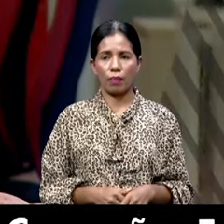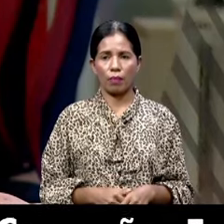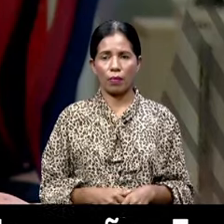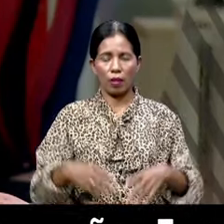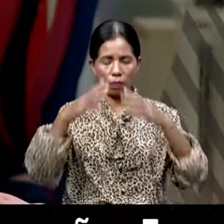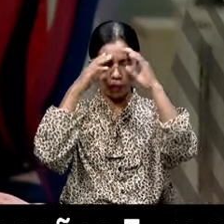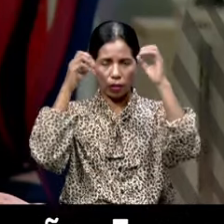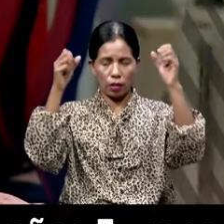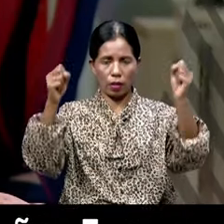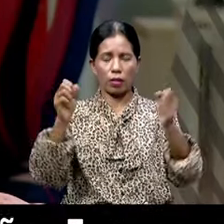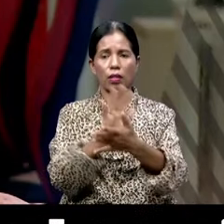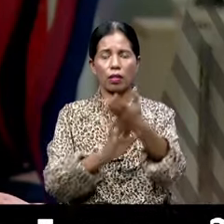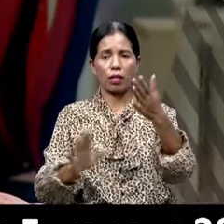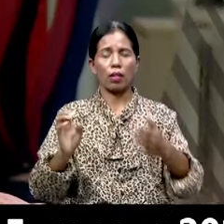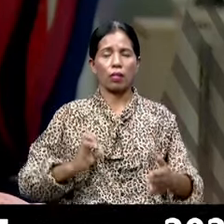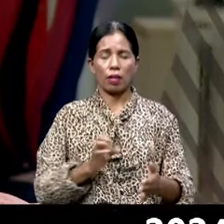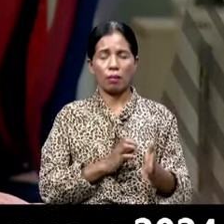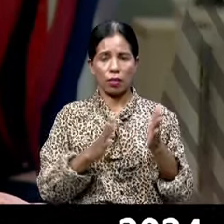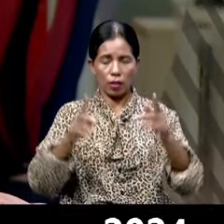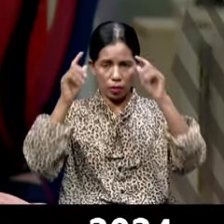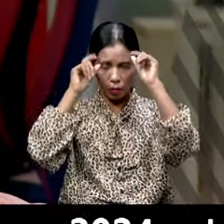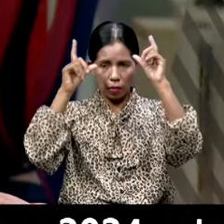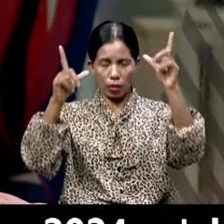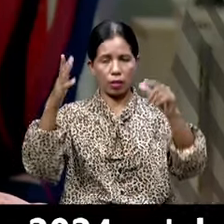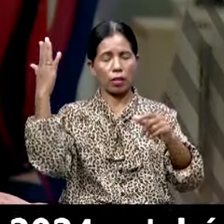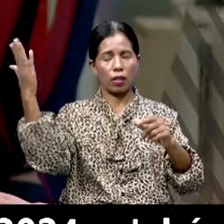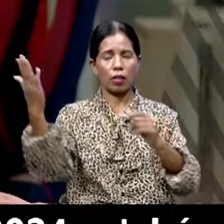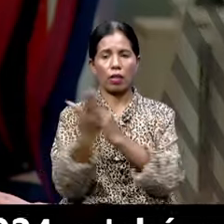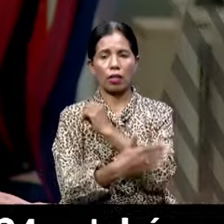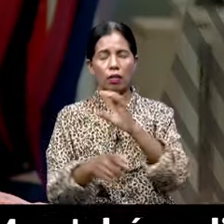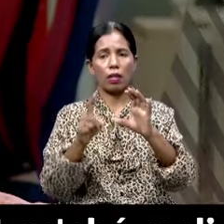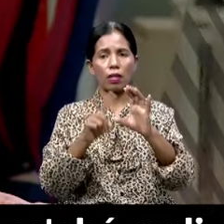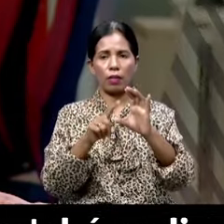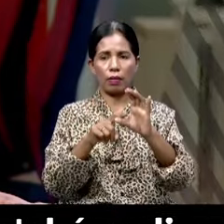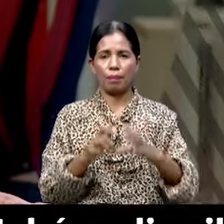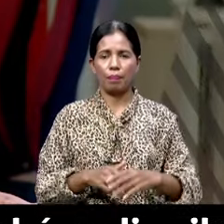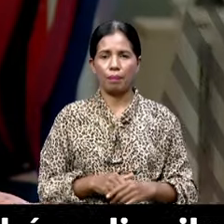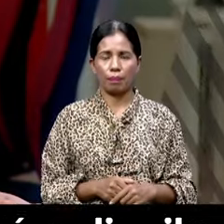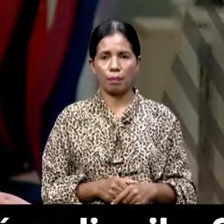Presidente da República inaugura a Embaixada Timor-Leste e a Angola.